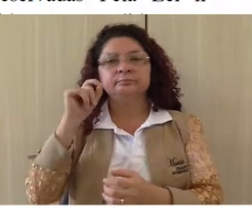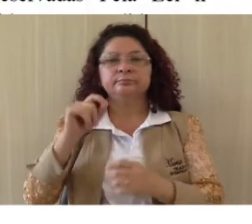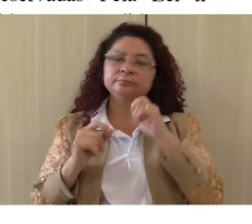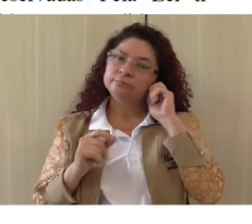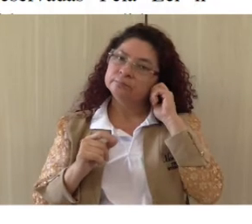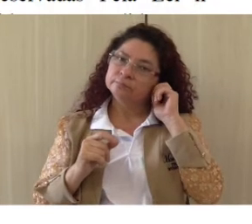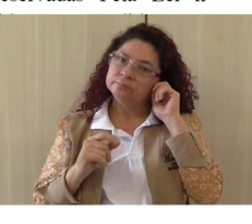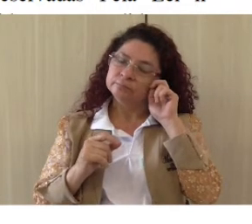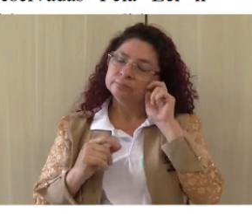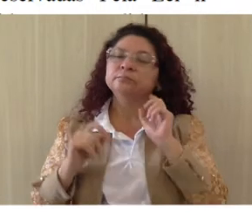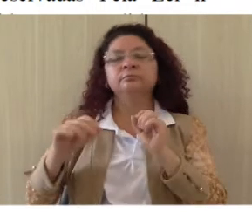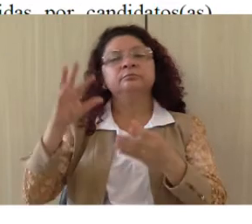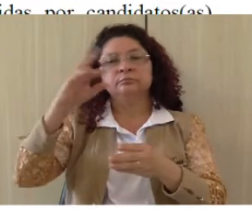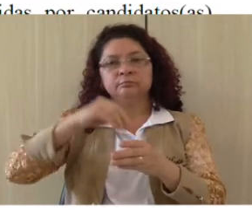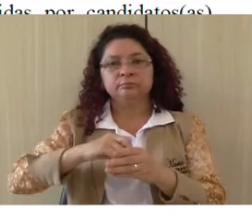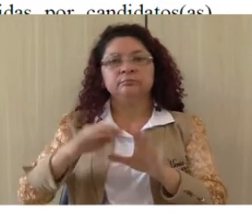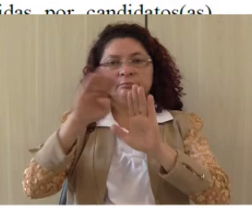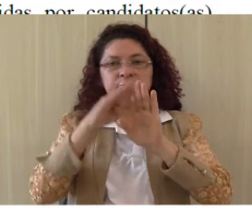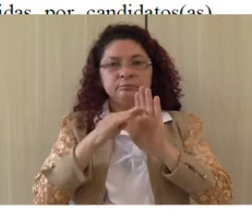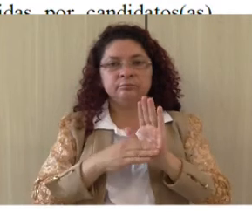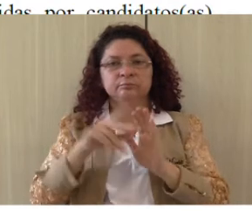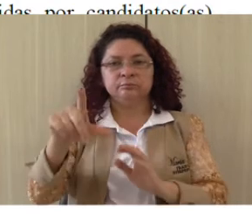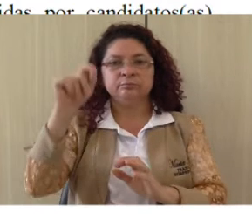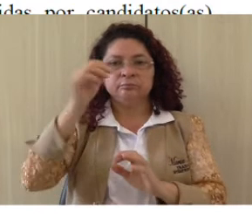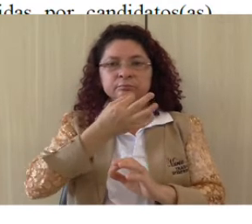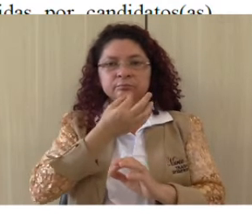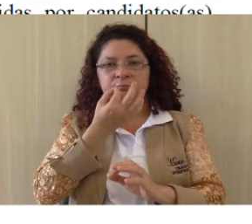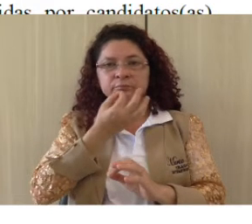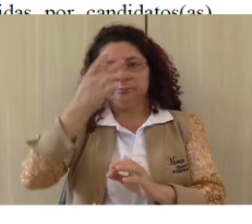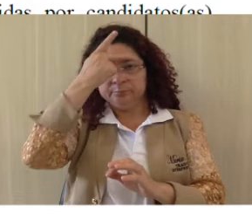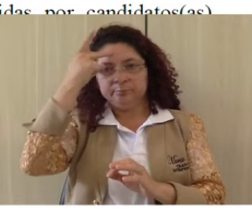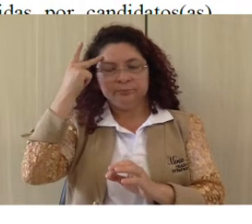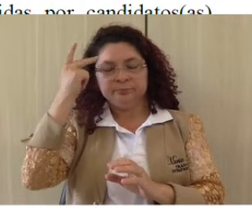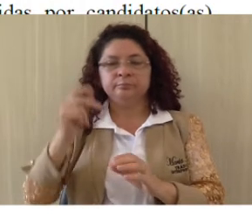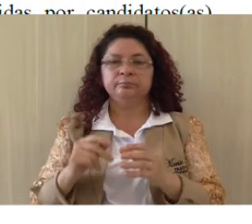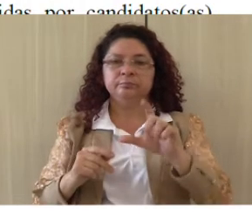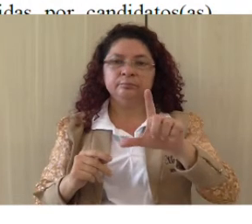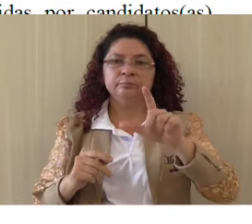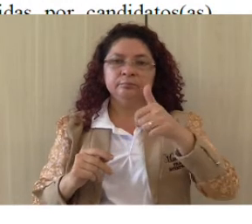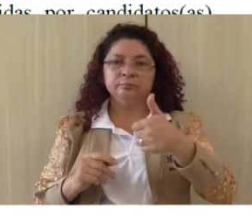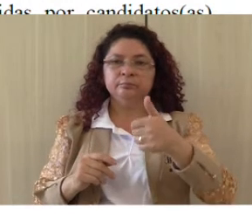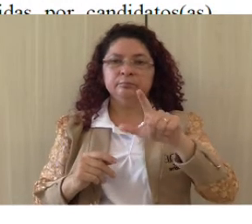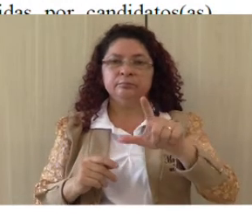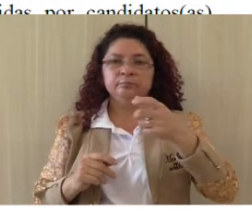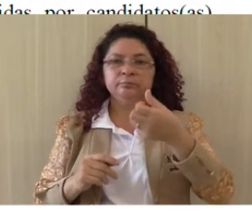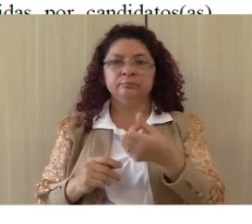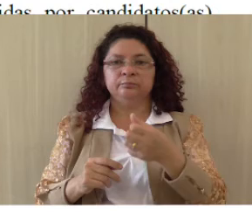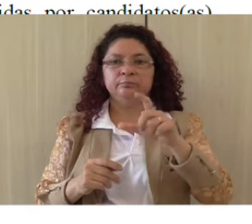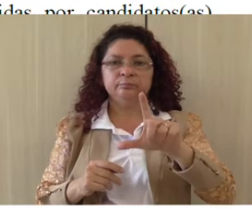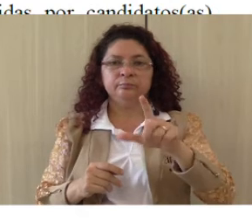modalidade L5 serão preenchidas sequencialmente por candidatos optantes da modalidade L1,